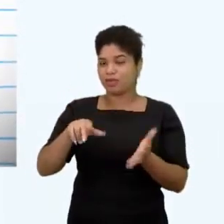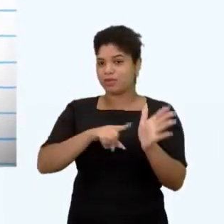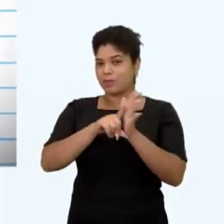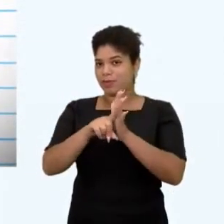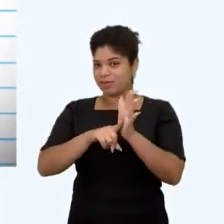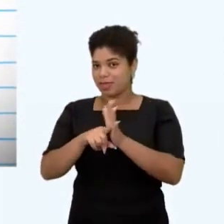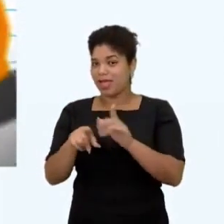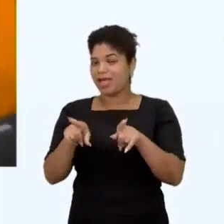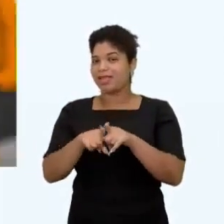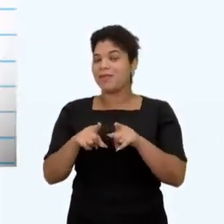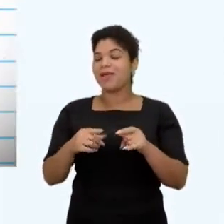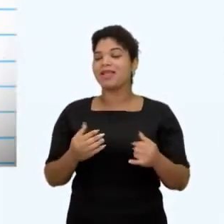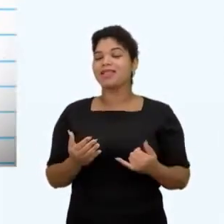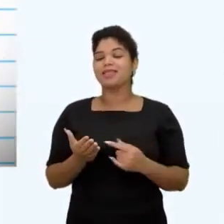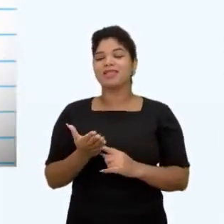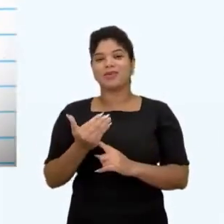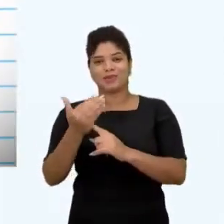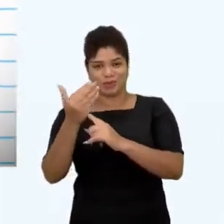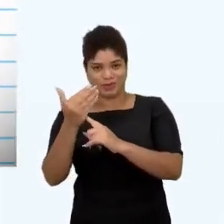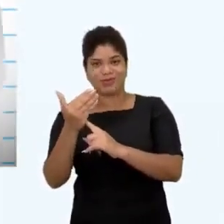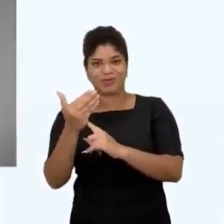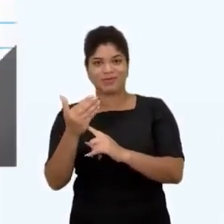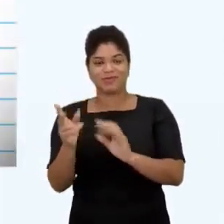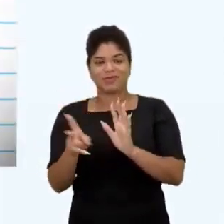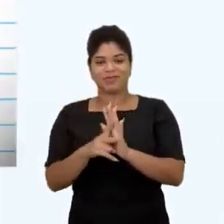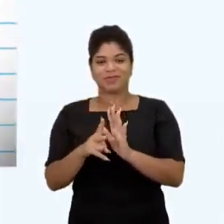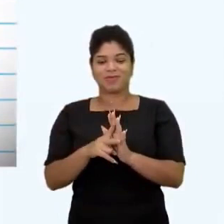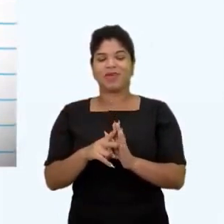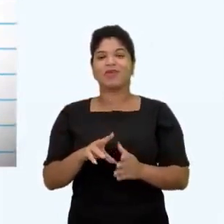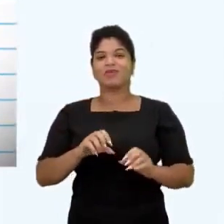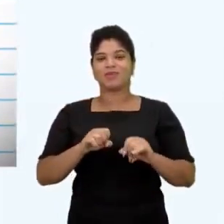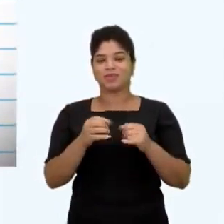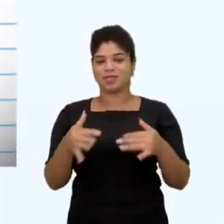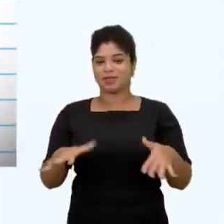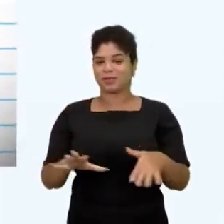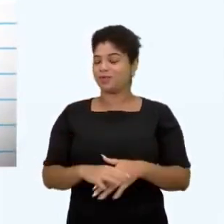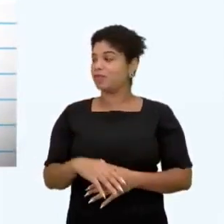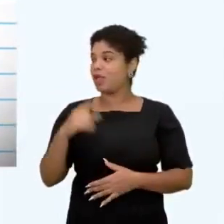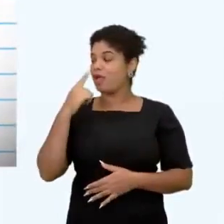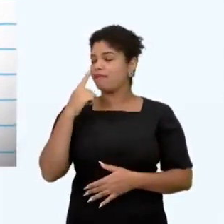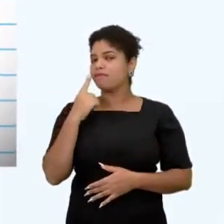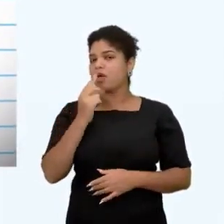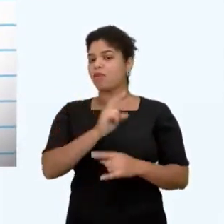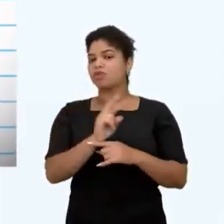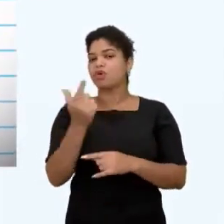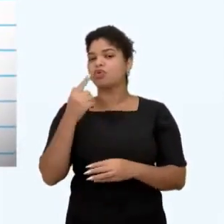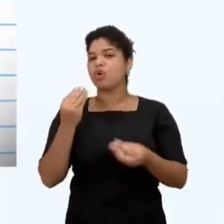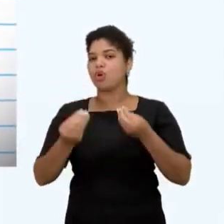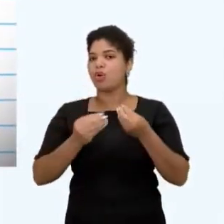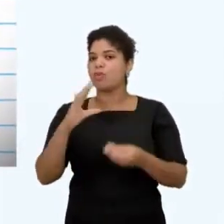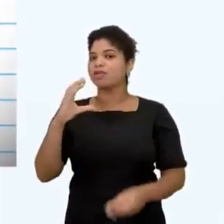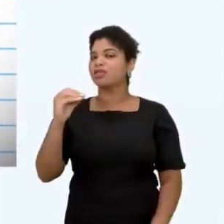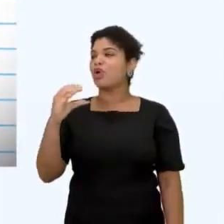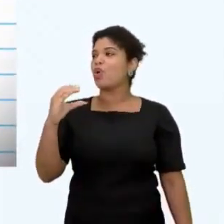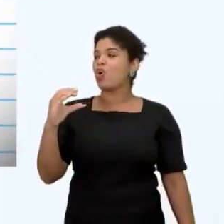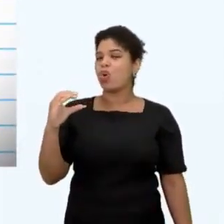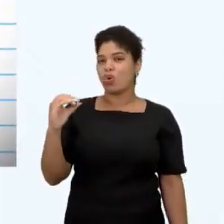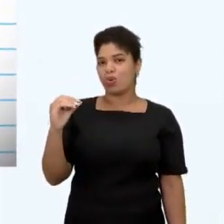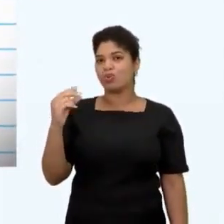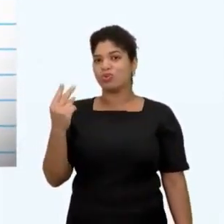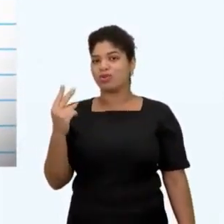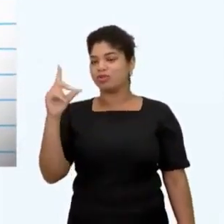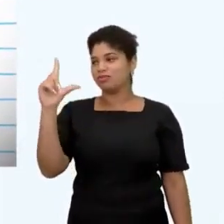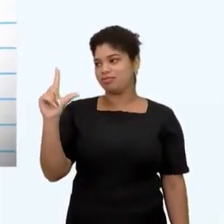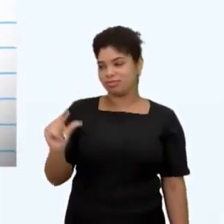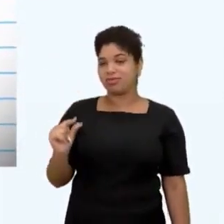pesquisa e transferência de tecnologia marinha. O sucesso na conservação dos oceanos ajudará até mesmo no combate ao aquecimento global, pois eles